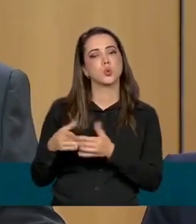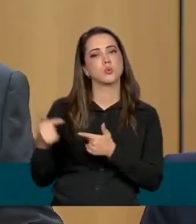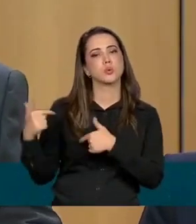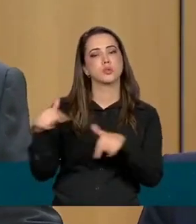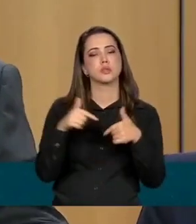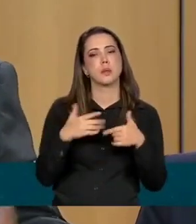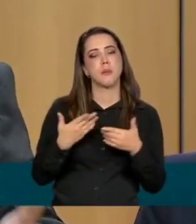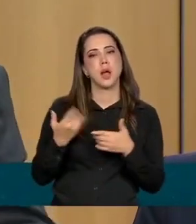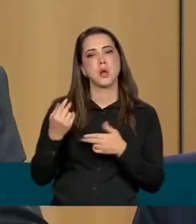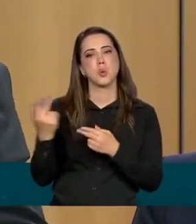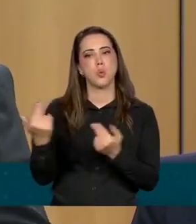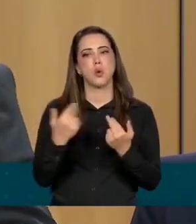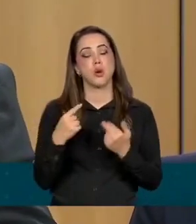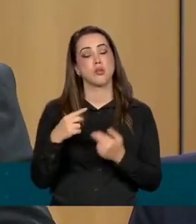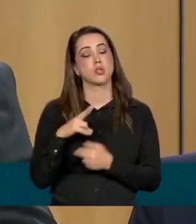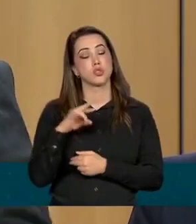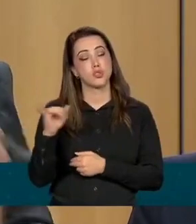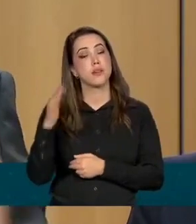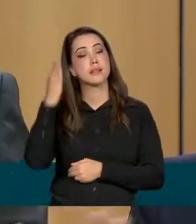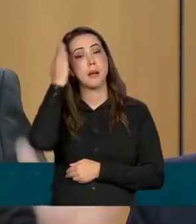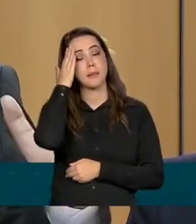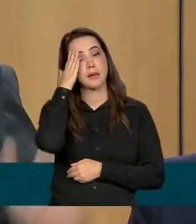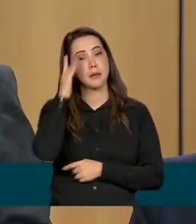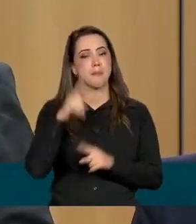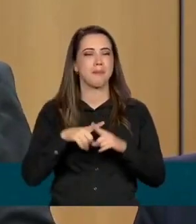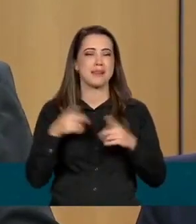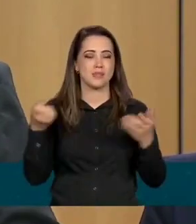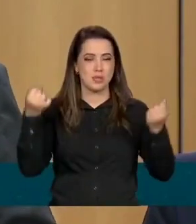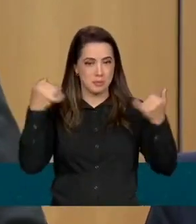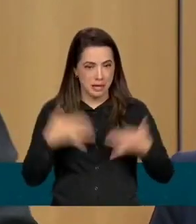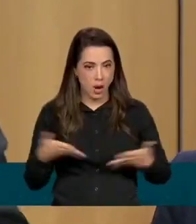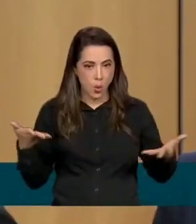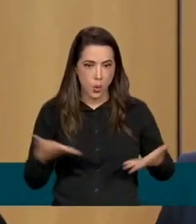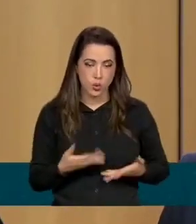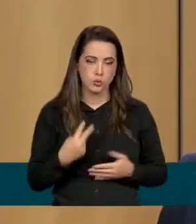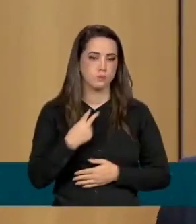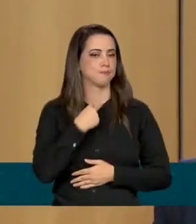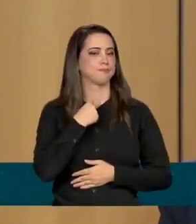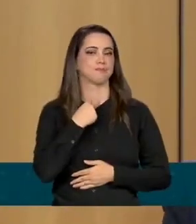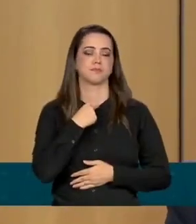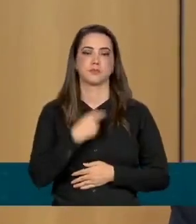um agrupamento? Saberemos, mas eu não posso afirmar nesse momento.